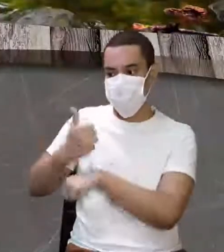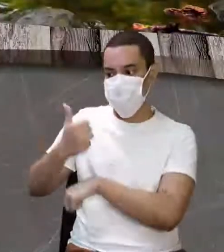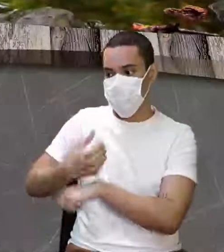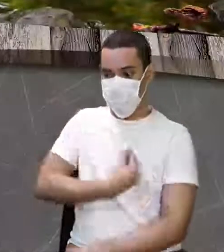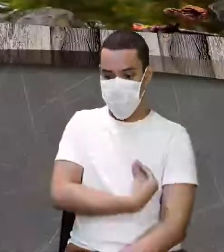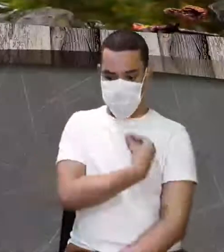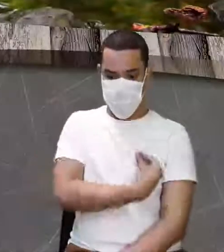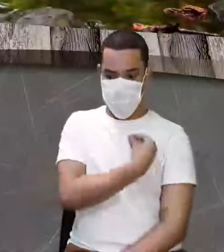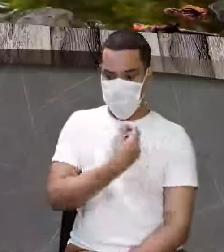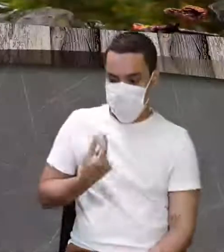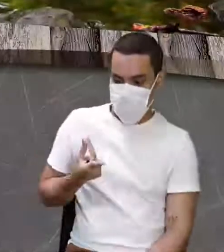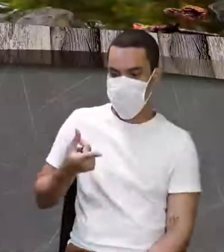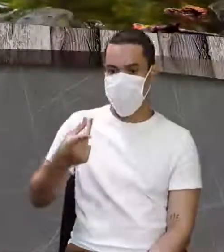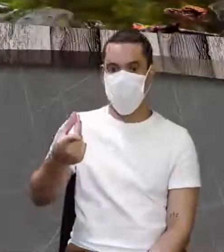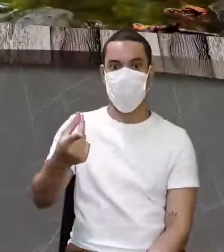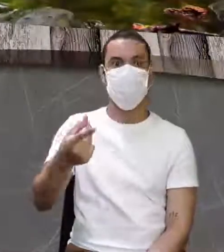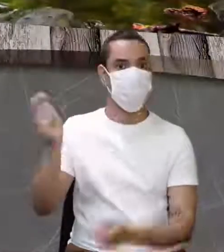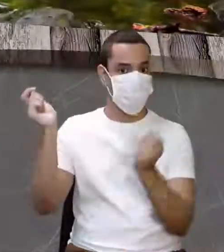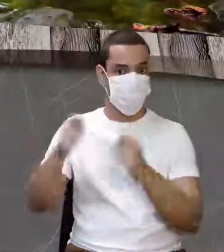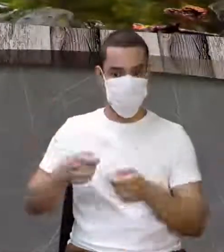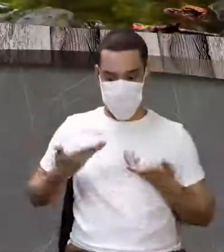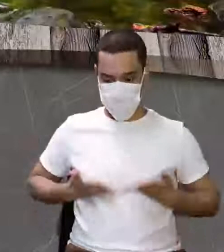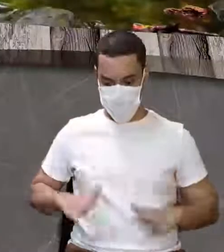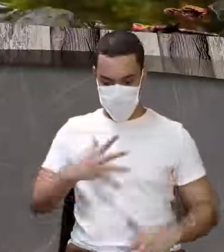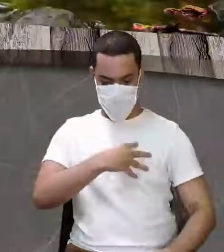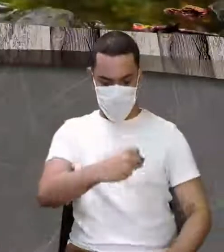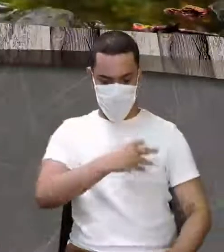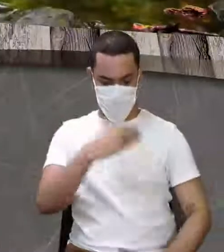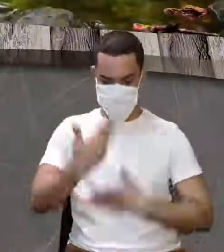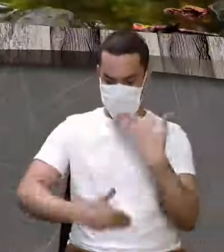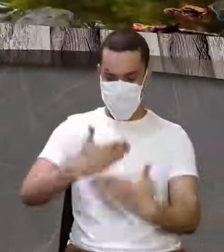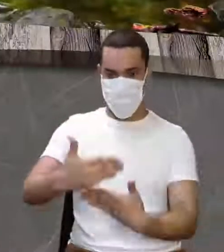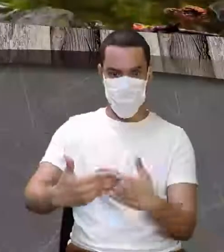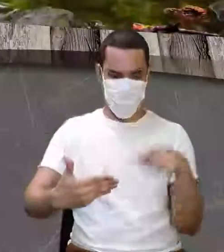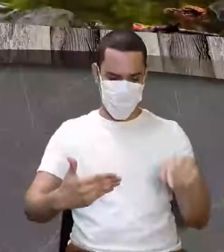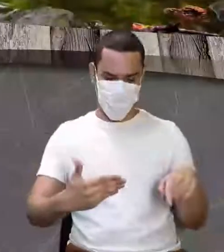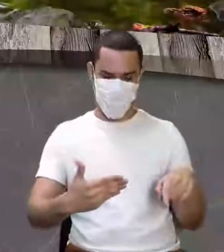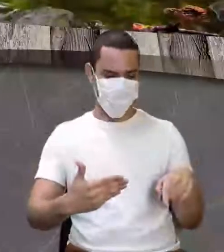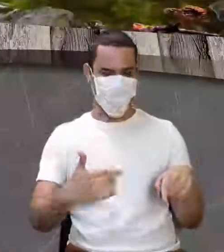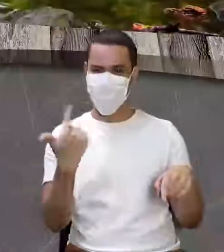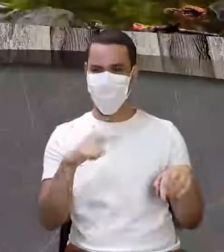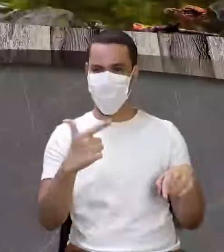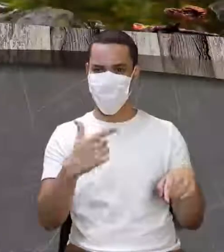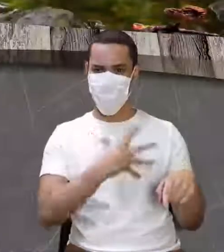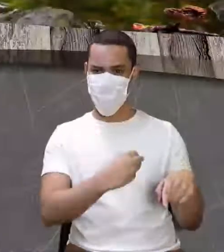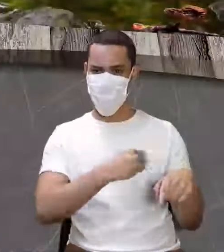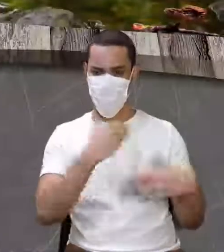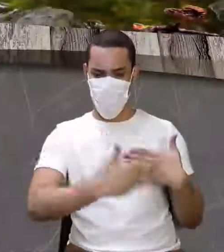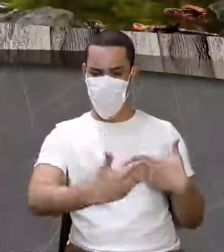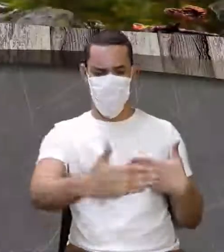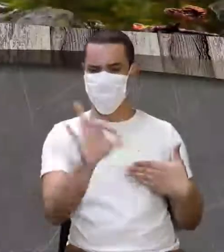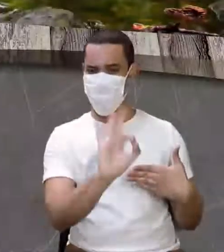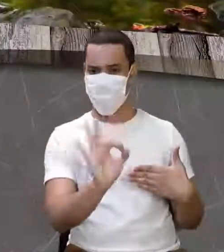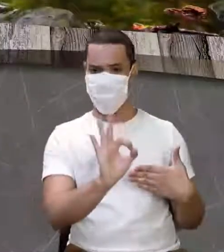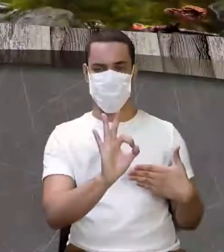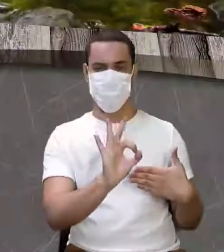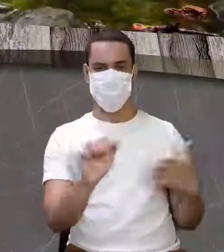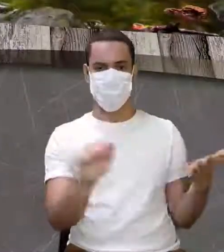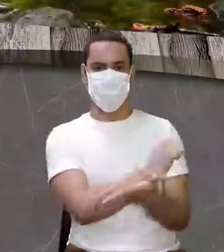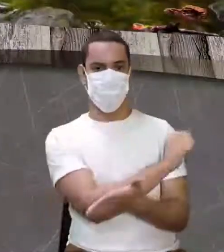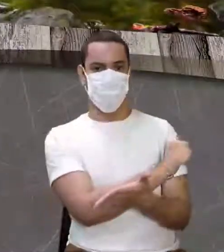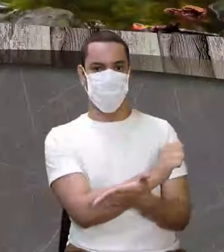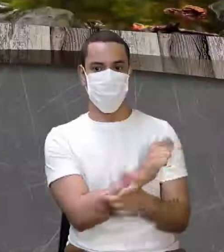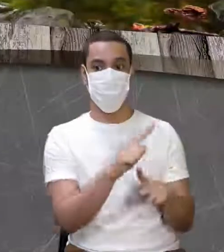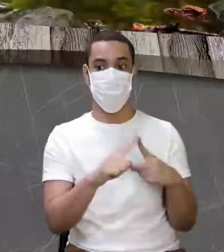sobreviver e vão gerar descendentes. Aquele ali vai ser eliminado pelo processo natural. Professora, mas tem como a gente manipular? A